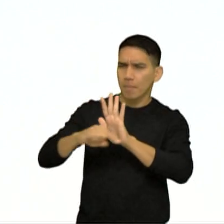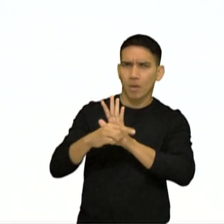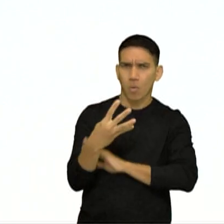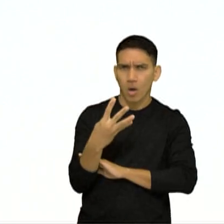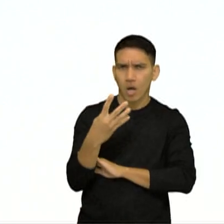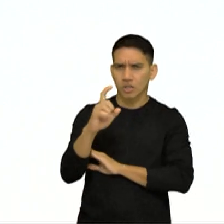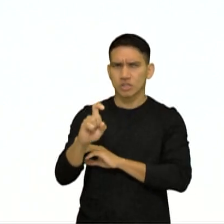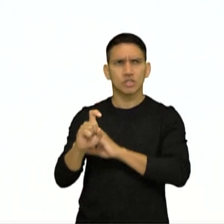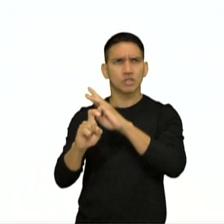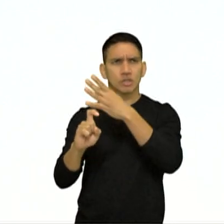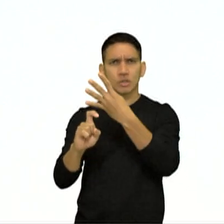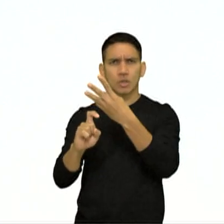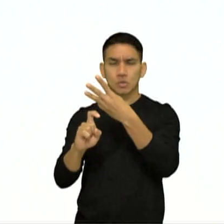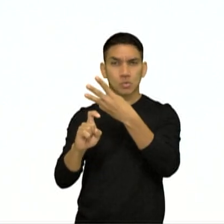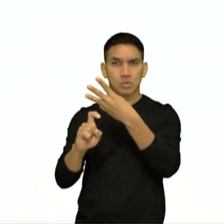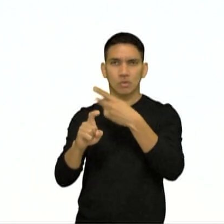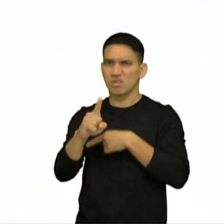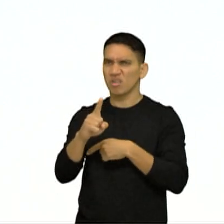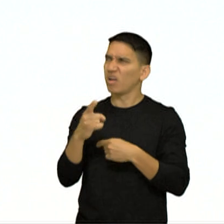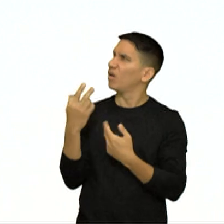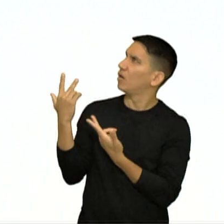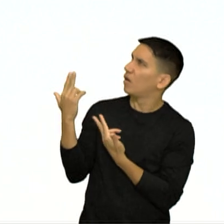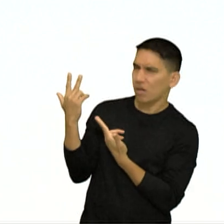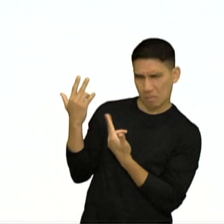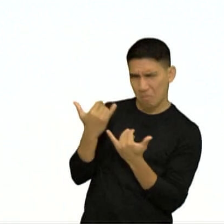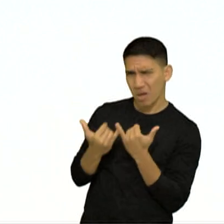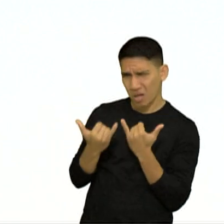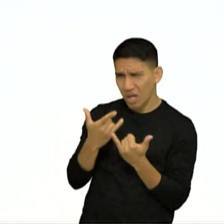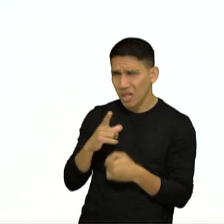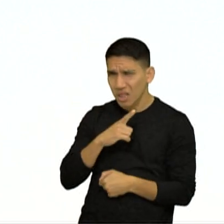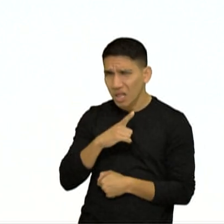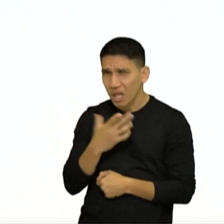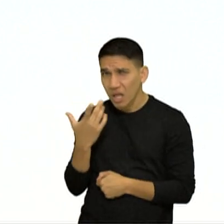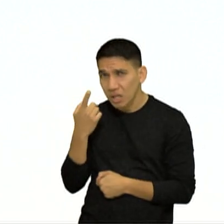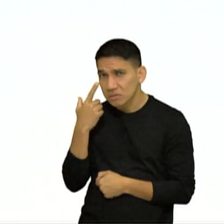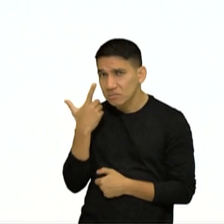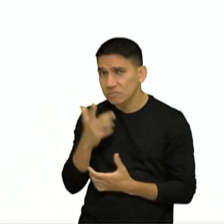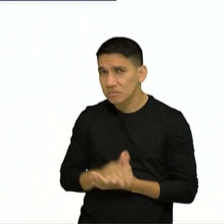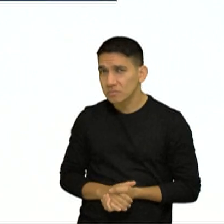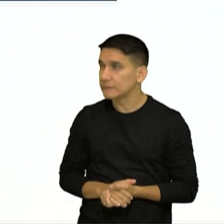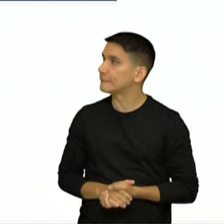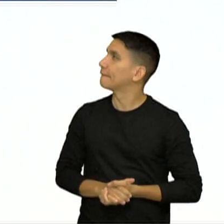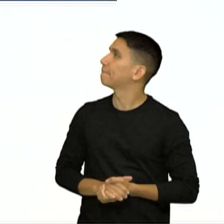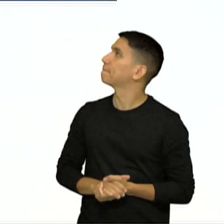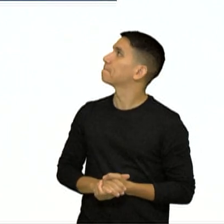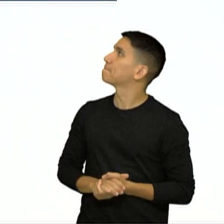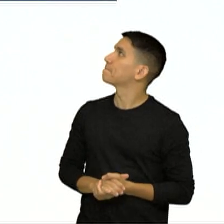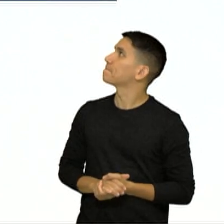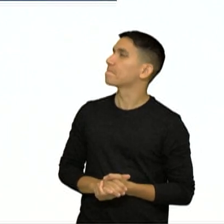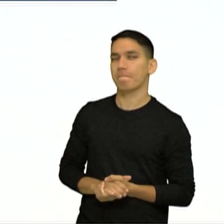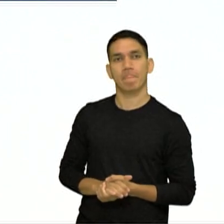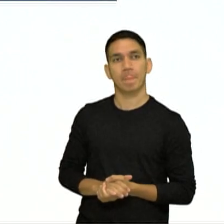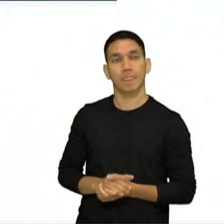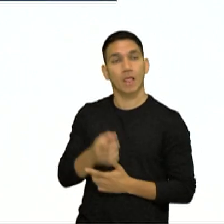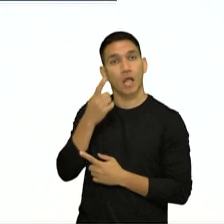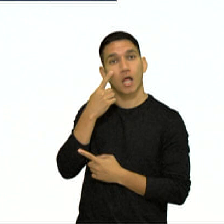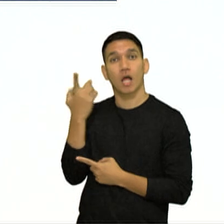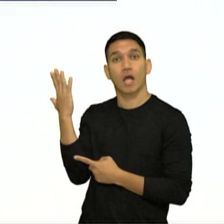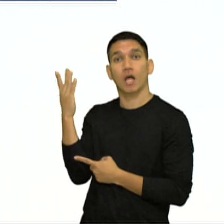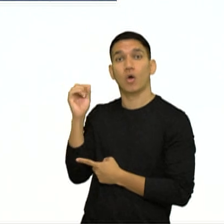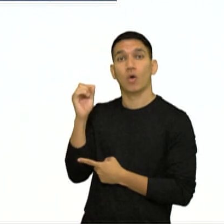só. Eu tenho alguns monômios aqui, 10x ao quadrado y e menos 2 terços x ao quadrado